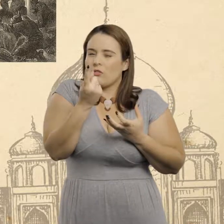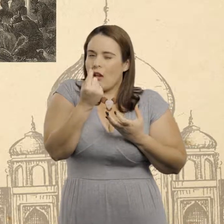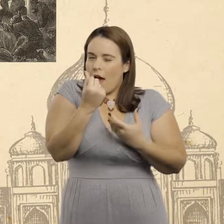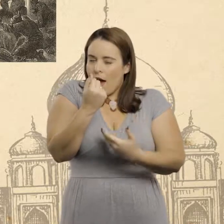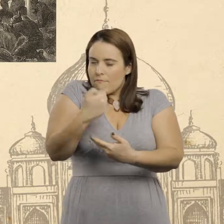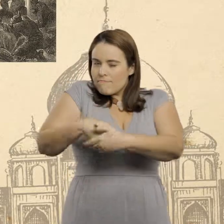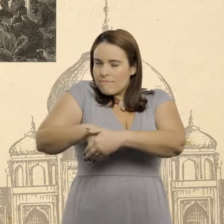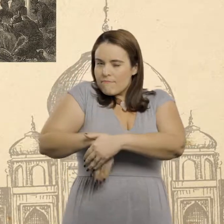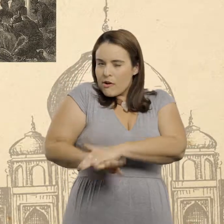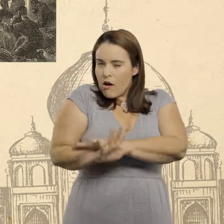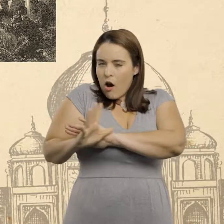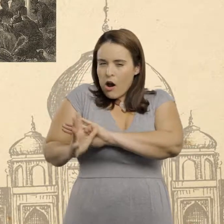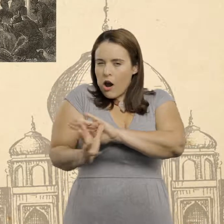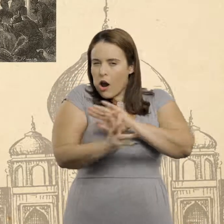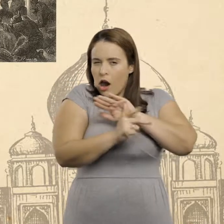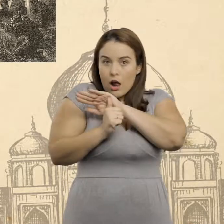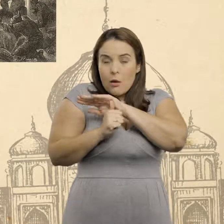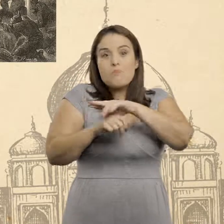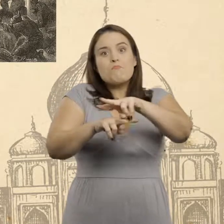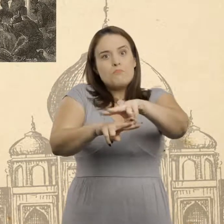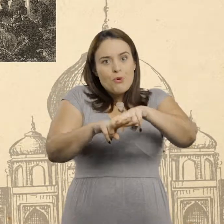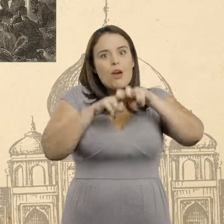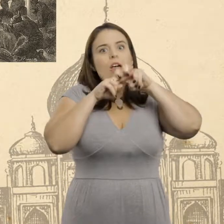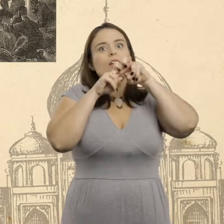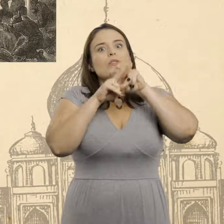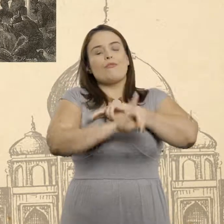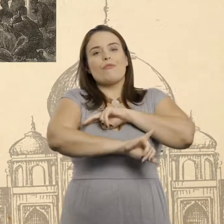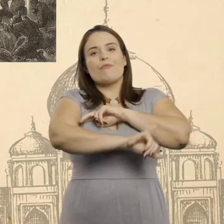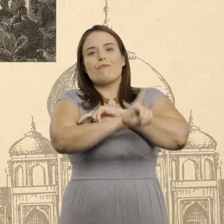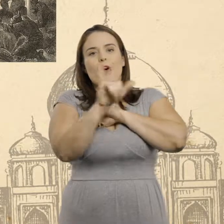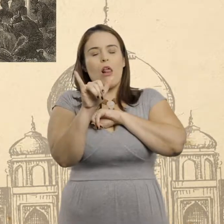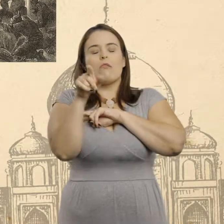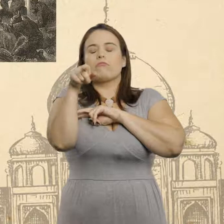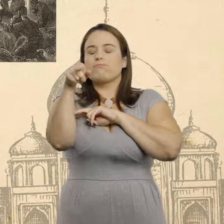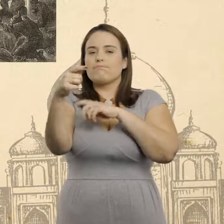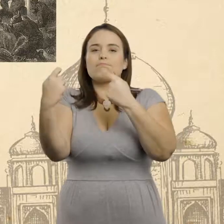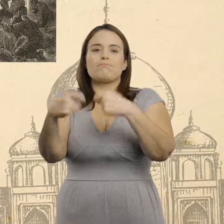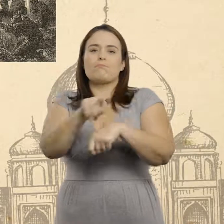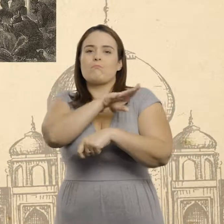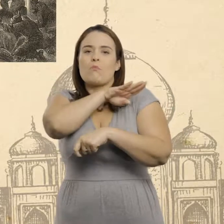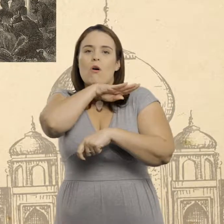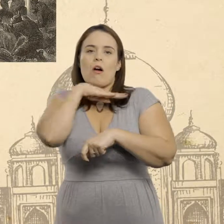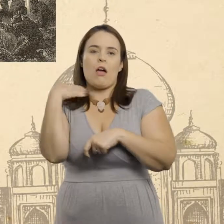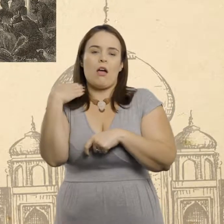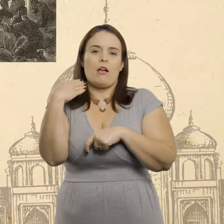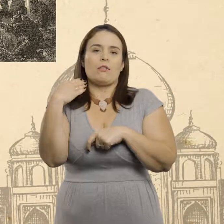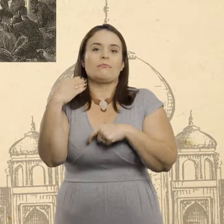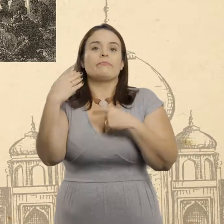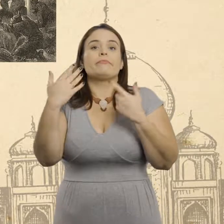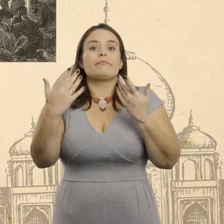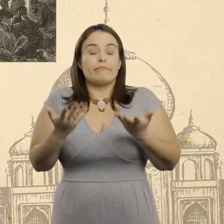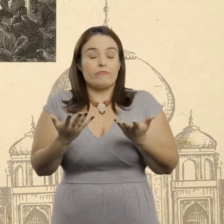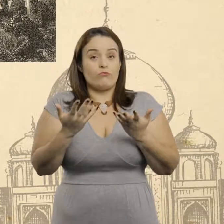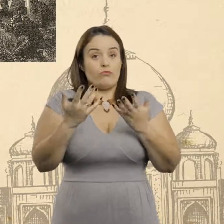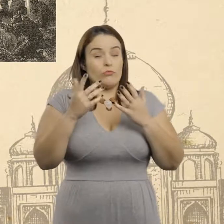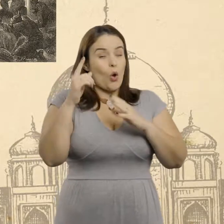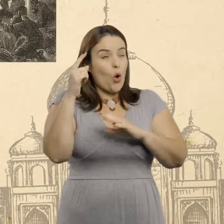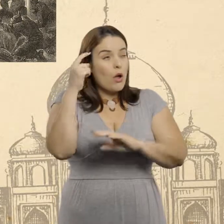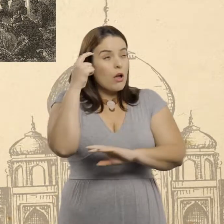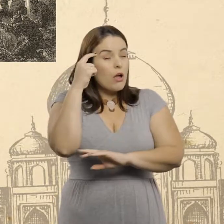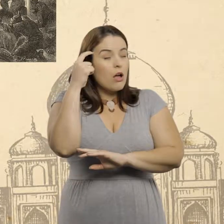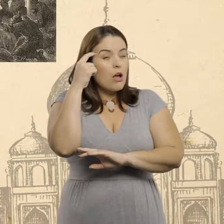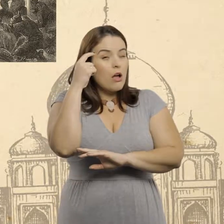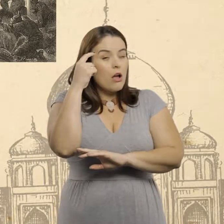morte e ela provavelmente não iria escapar. Passepartout, Phileas Fogg, o guia e Sir Francis